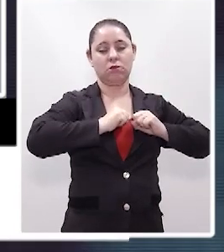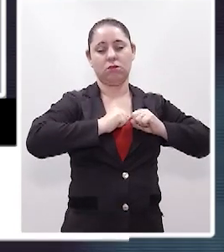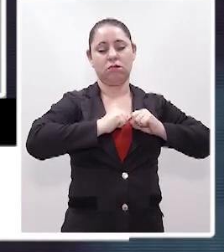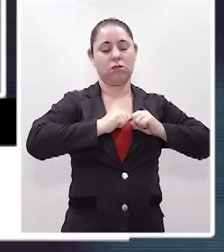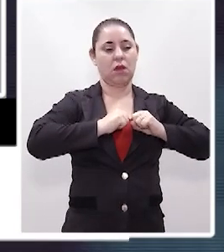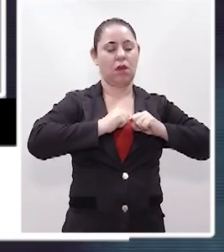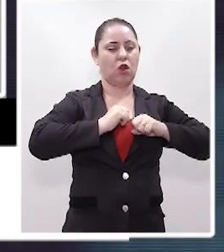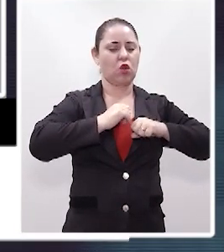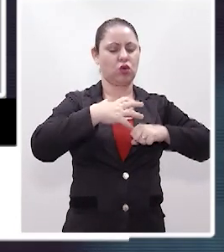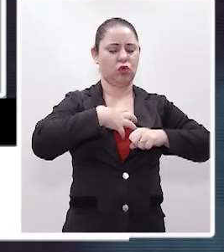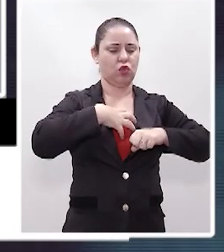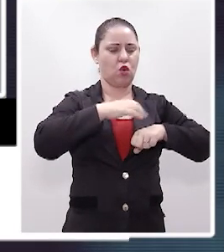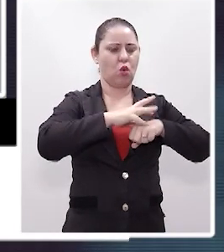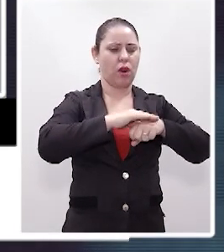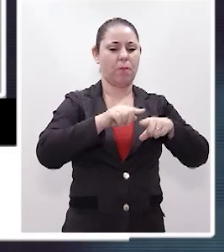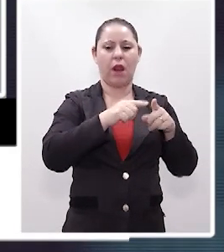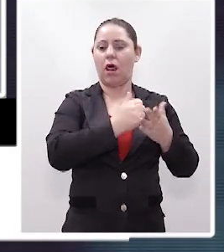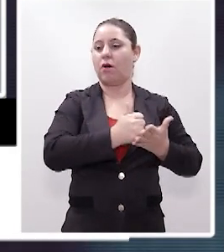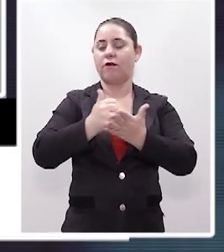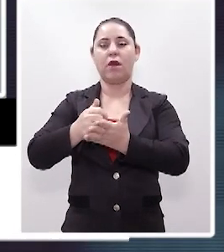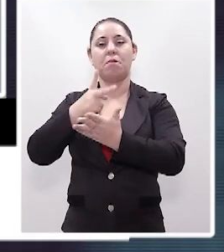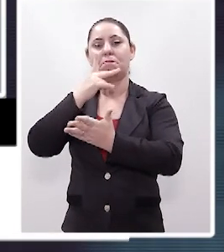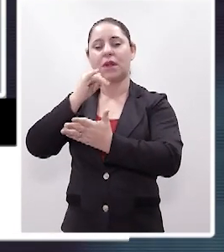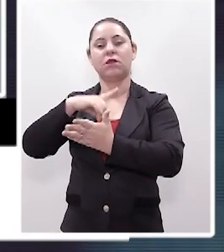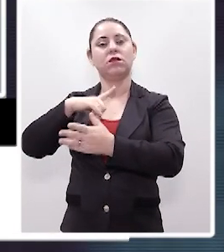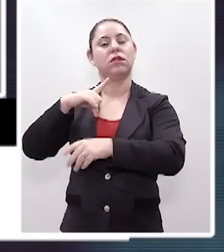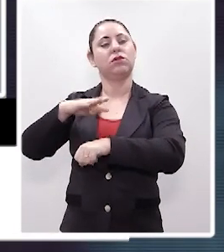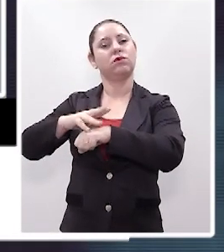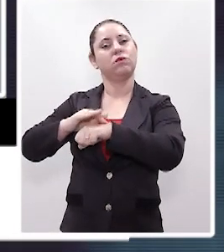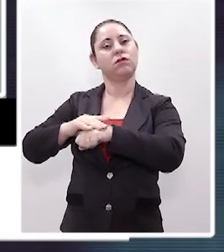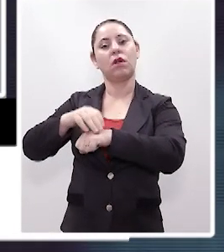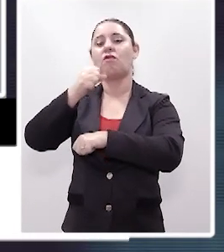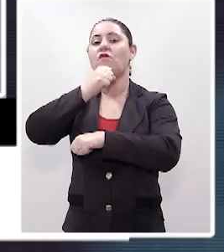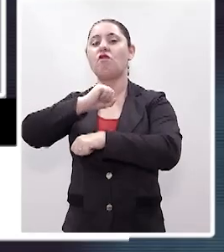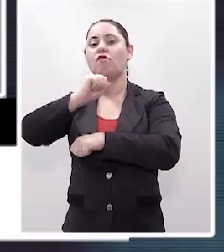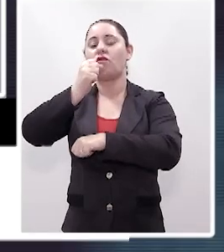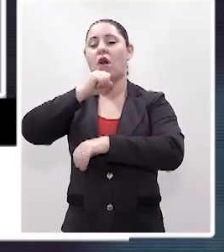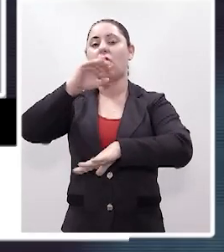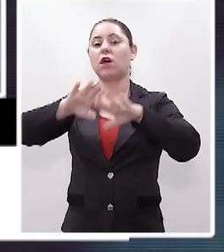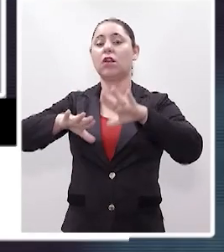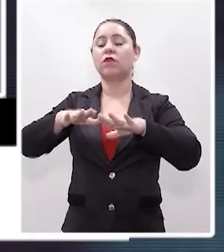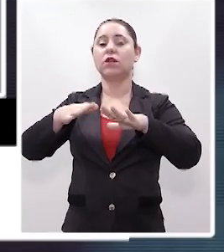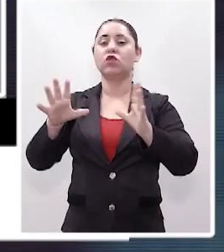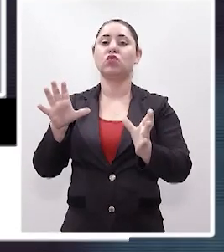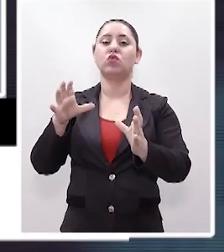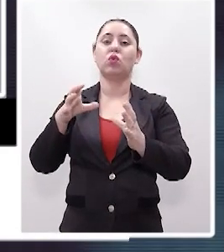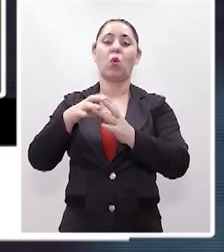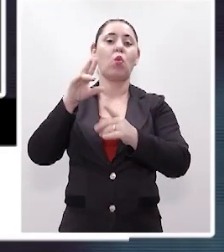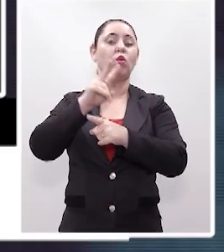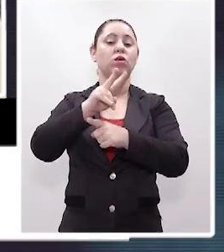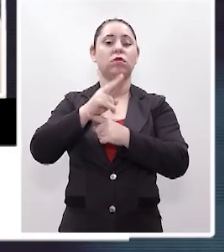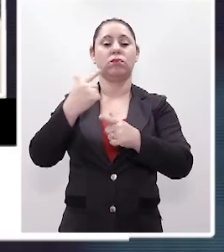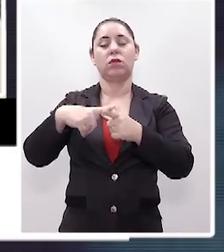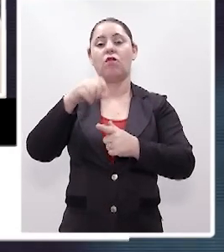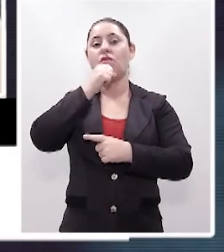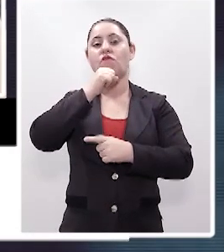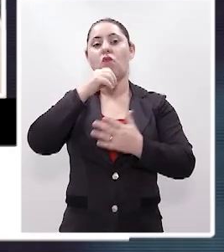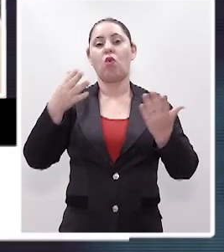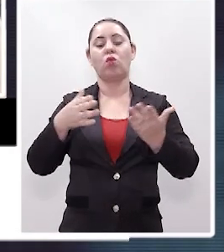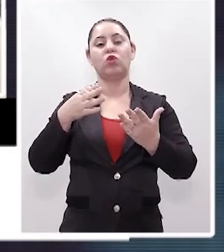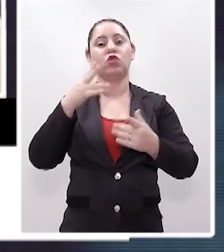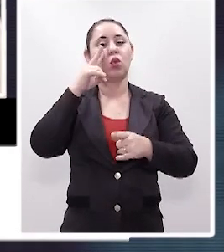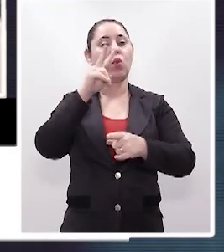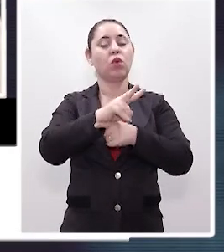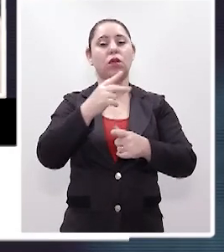numa boa pela doença, mas levar para o pai que tem uma comorbidade, para a avó que às vezes fica, porque hoje os avós ajudam muito, porque